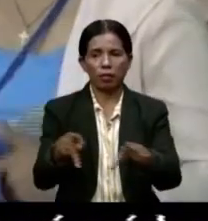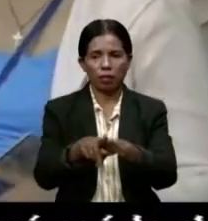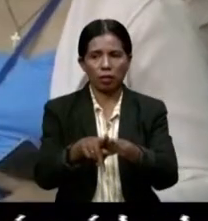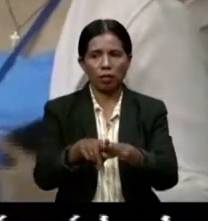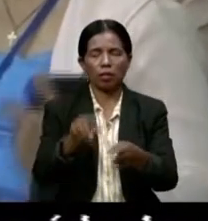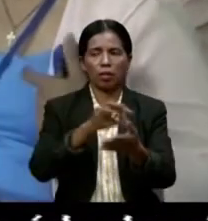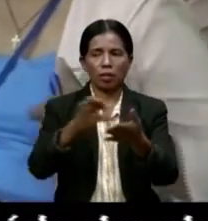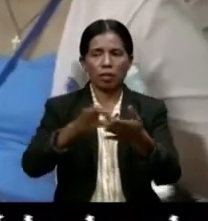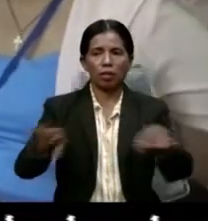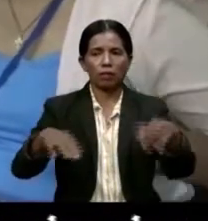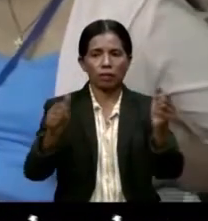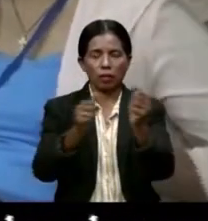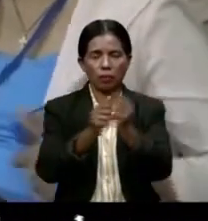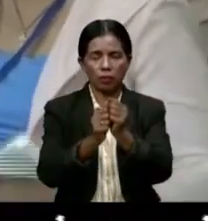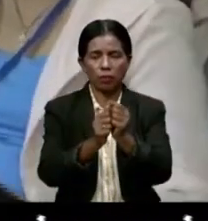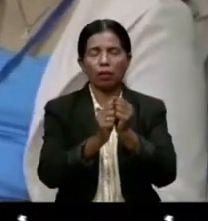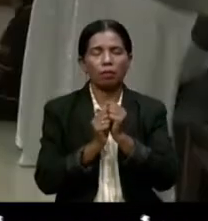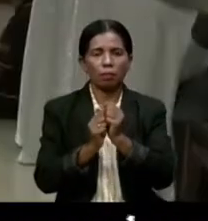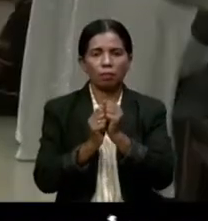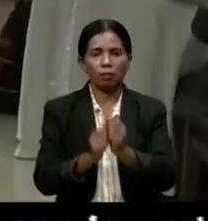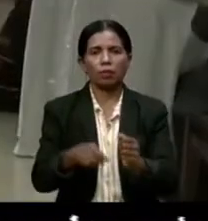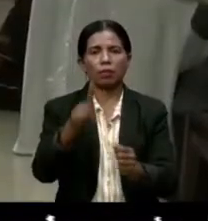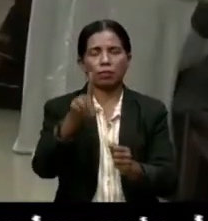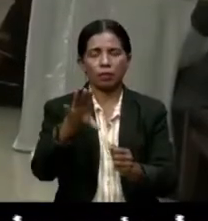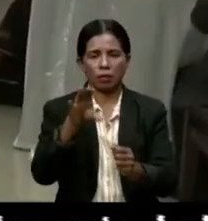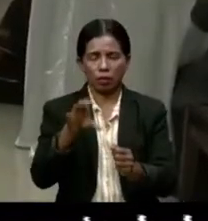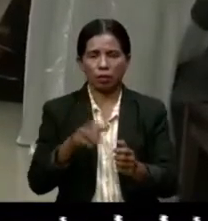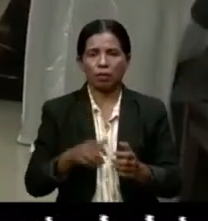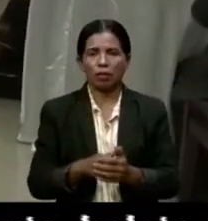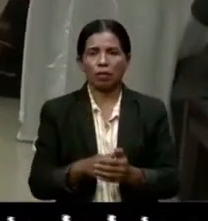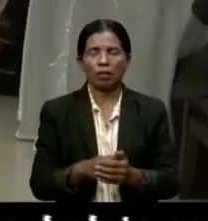assina contrato ne hamutuk sanulo resinhitu equipa cobertura GMN.